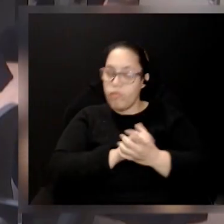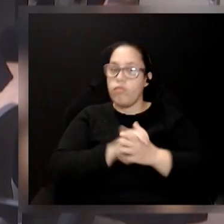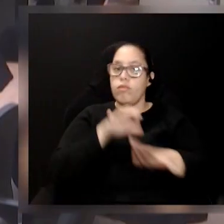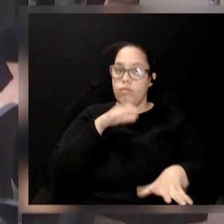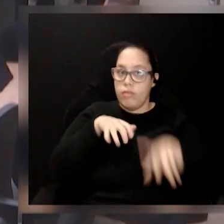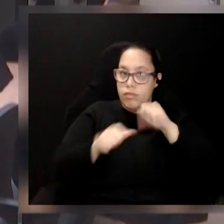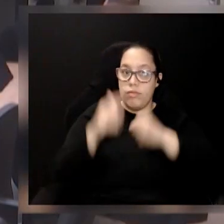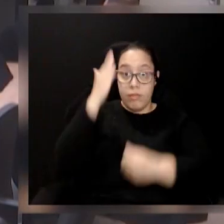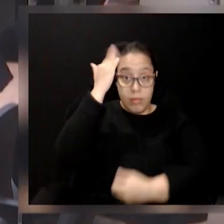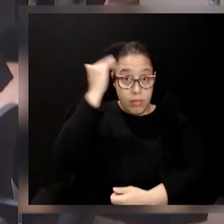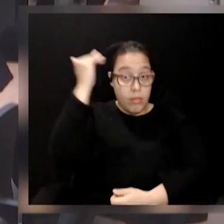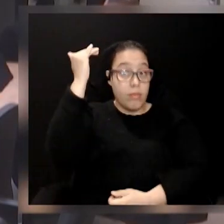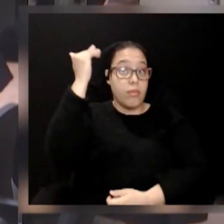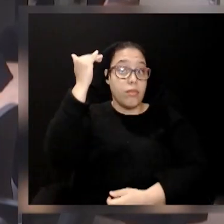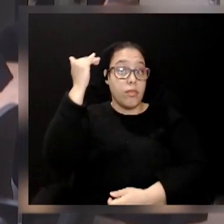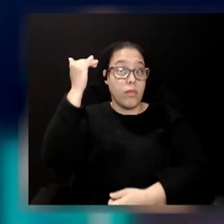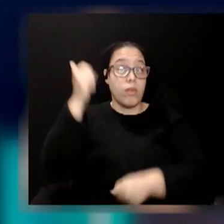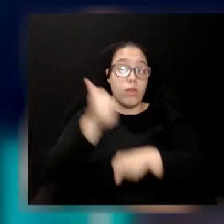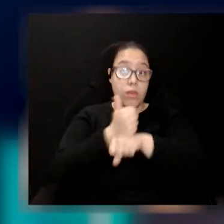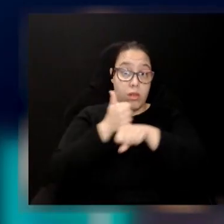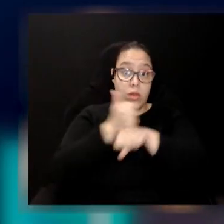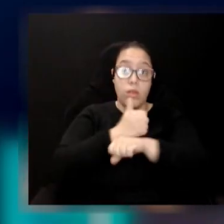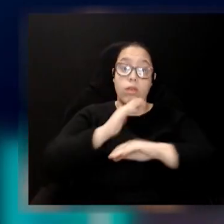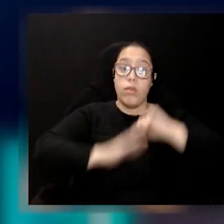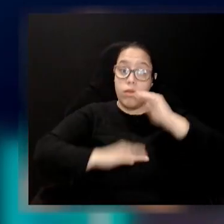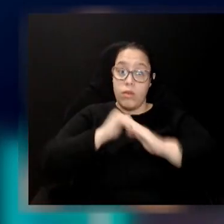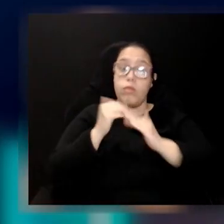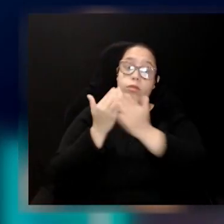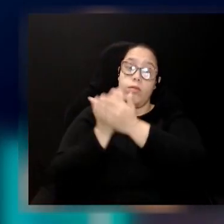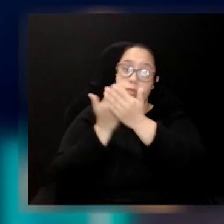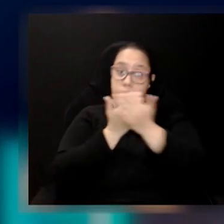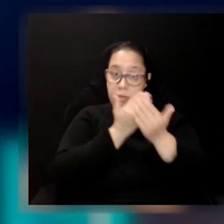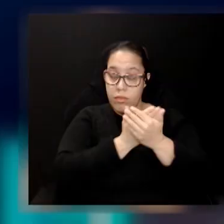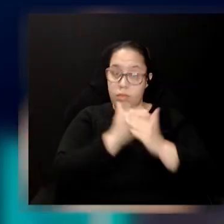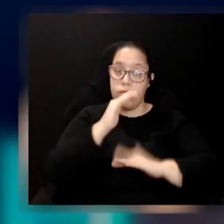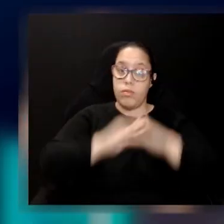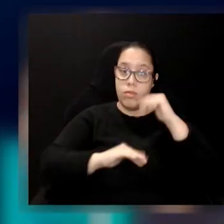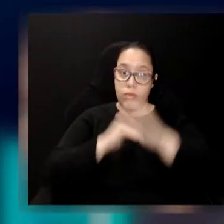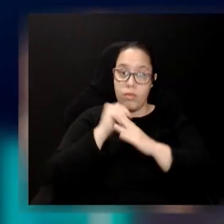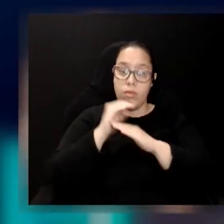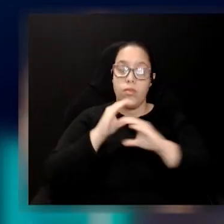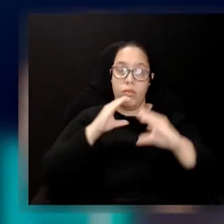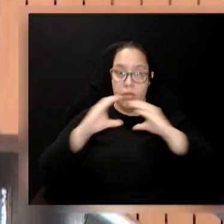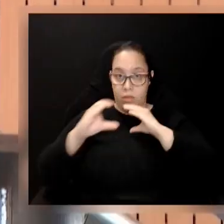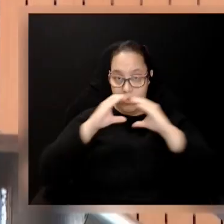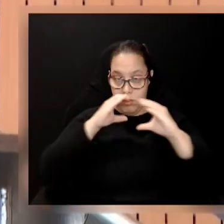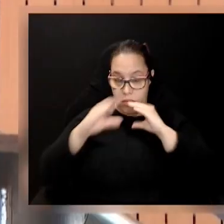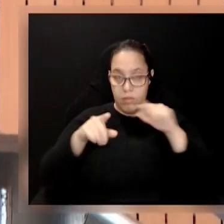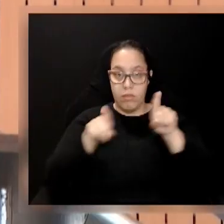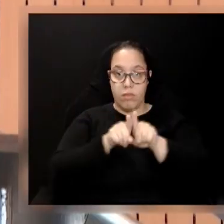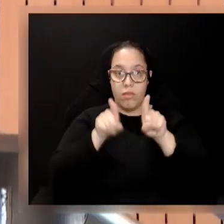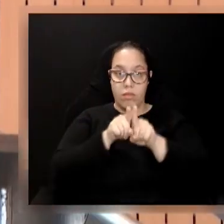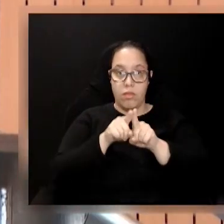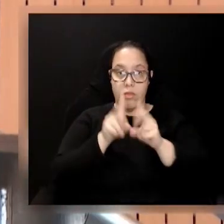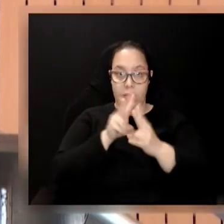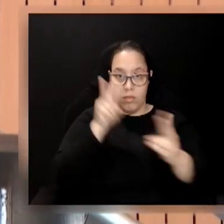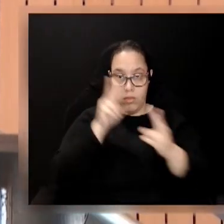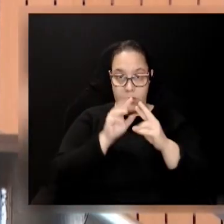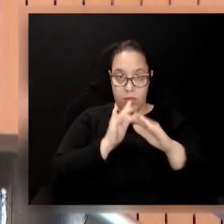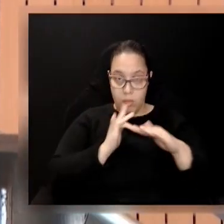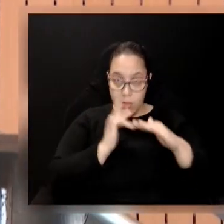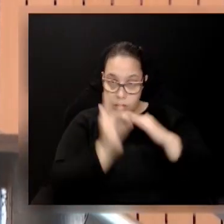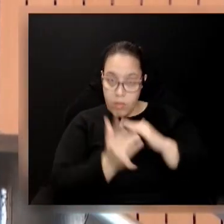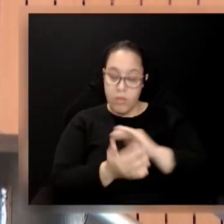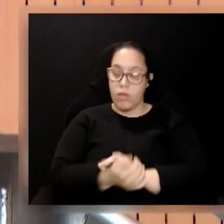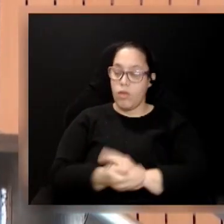e profissional de estudantes da área de comunicação e das mídias digitais. Como vereador,